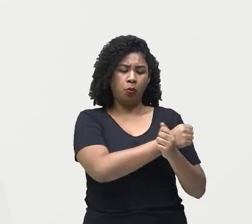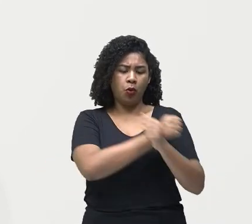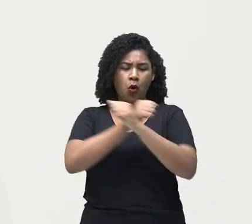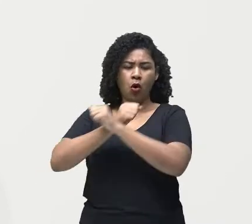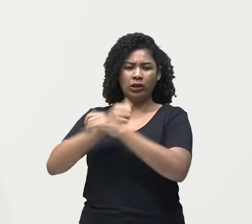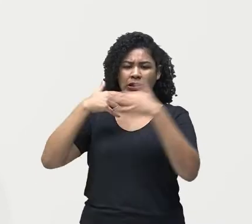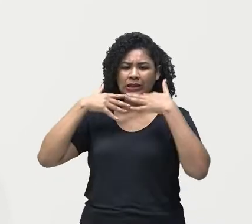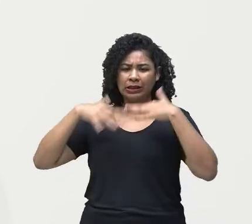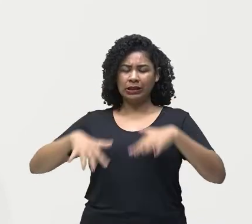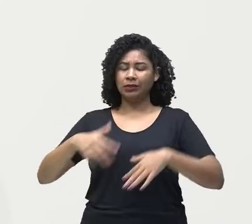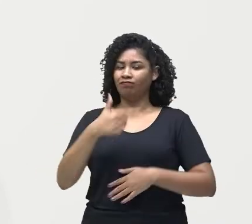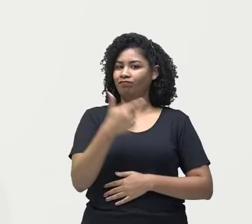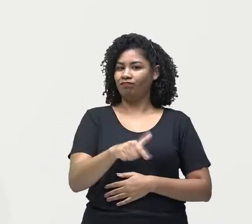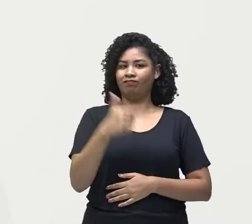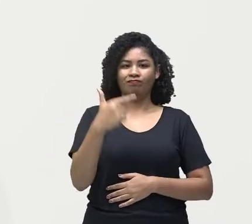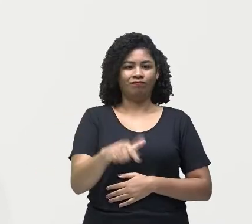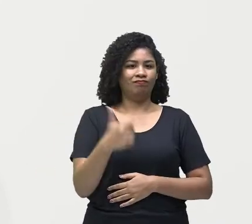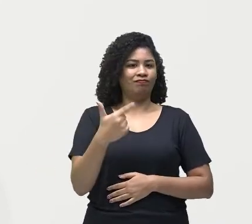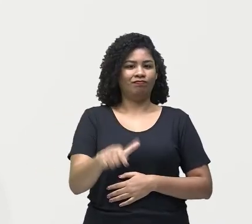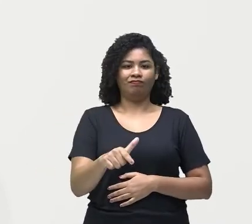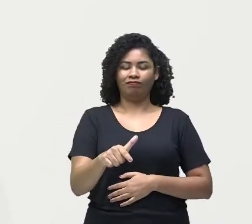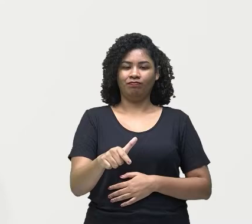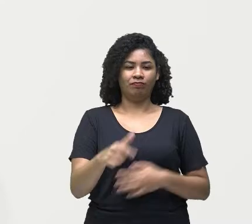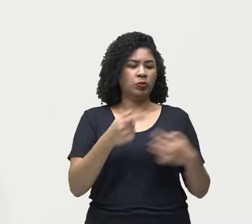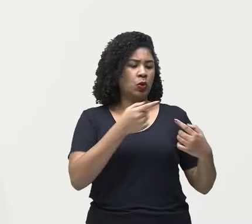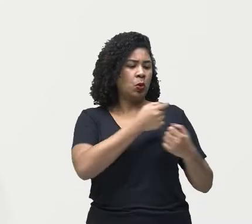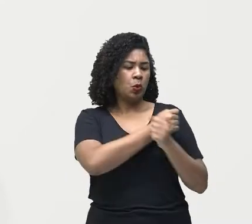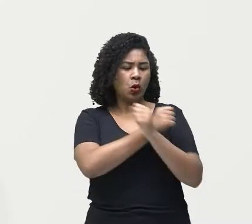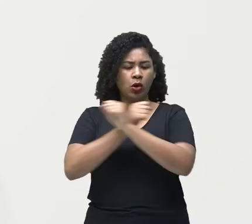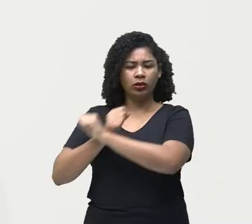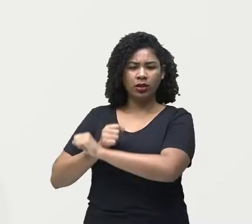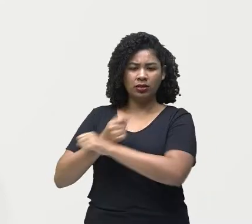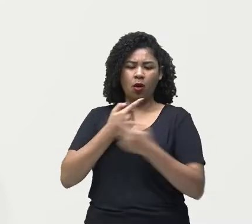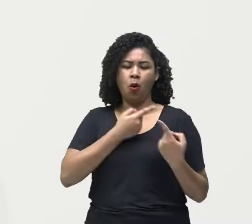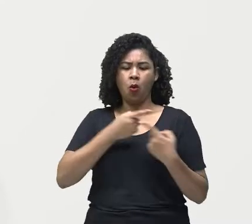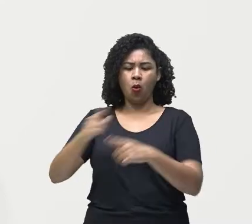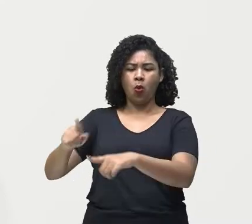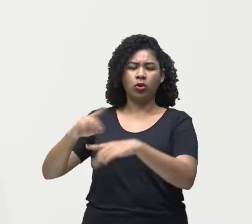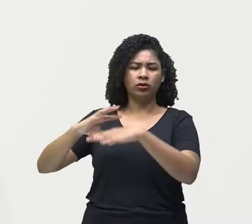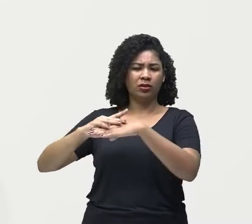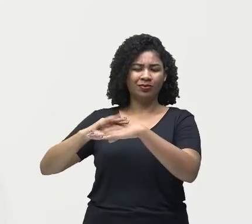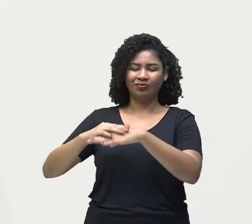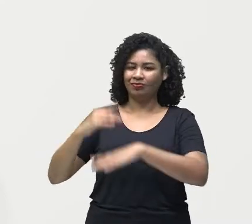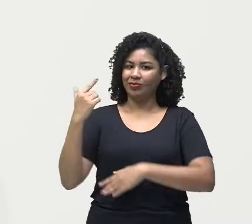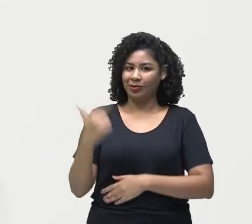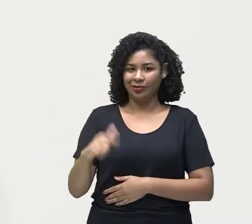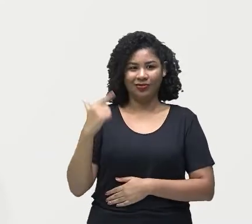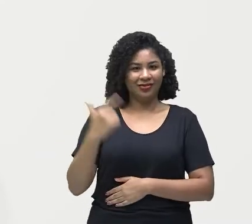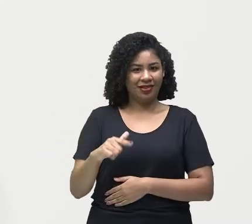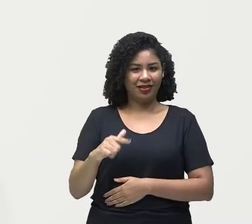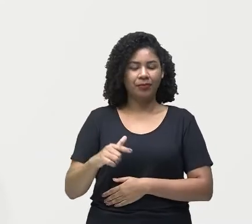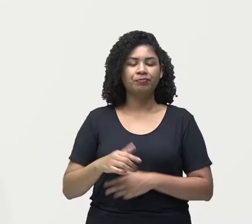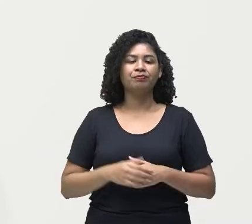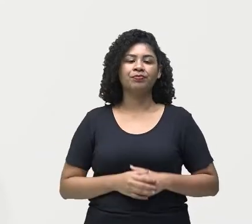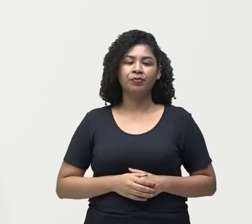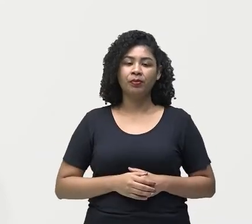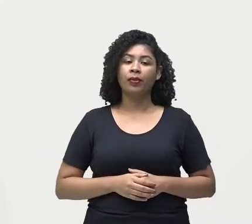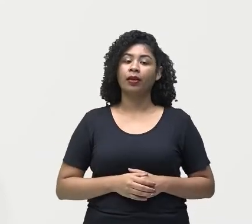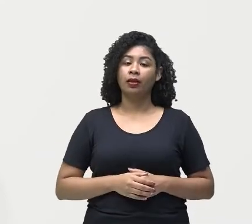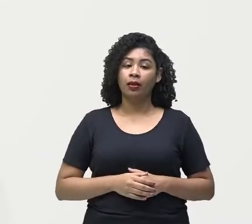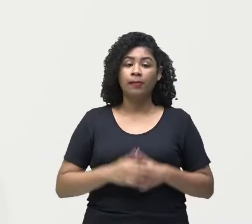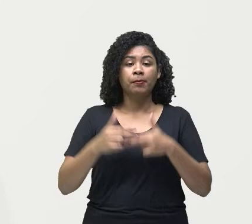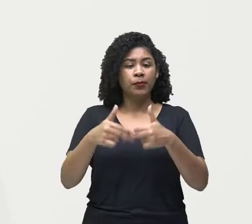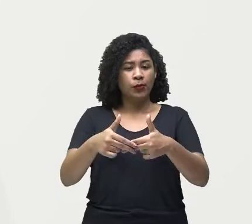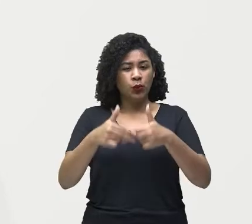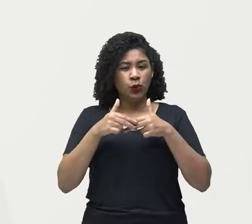ou seja, não tem defesa, não tem proteção contra essa doença. Então, não tendo proteção, não